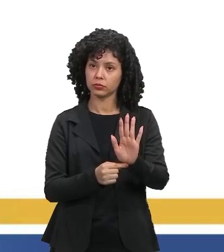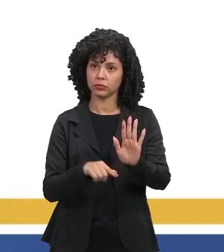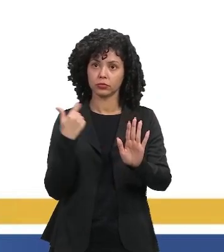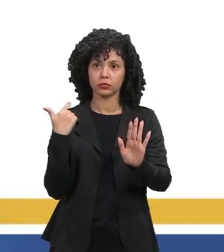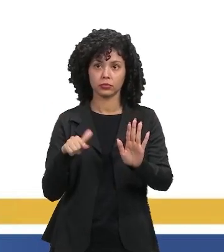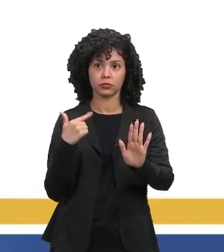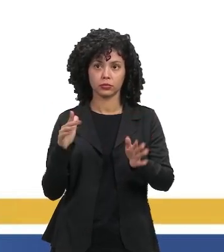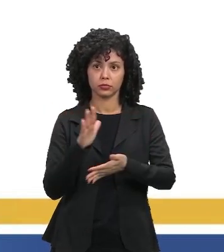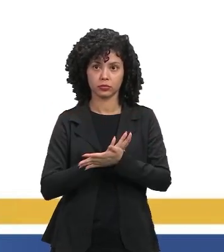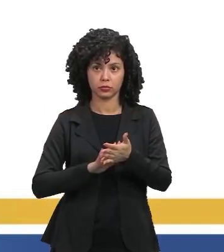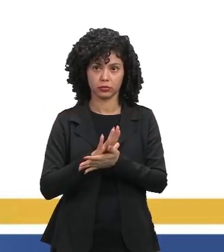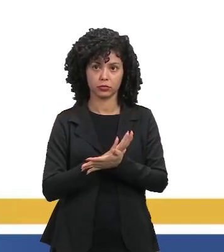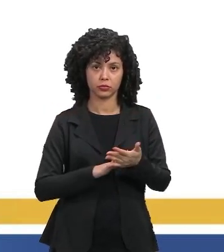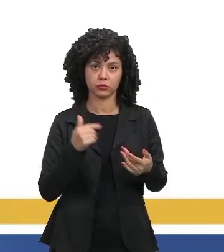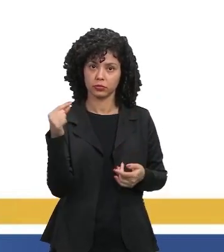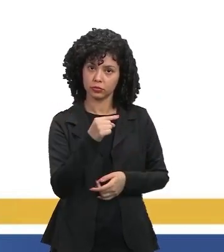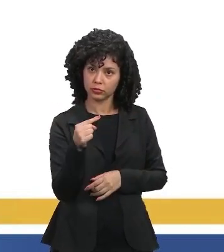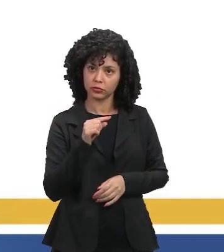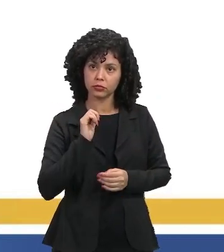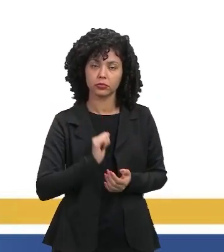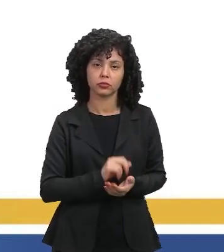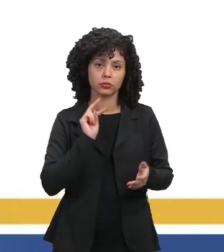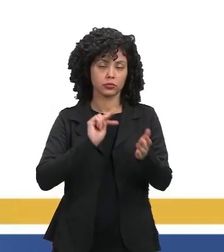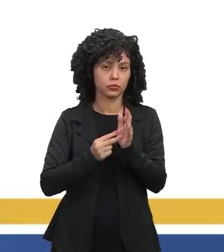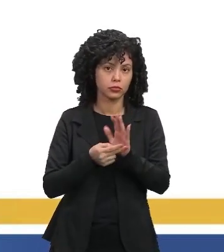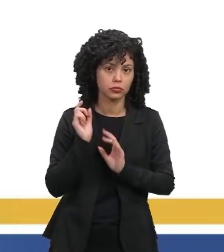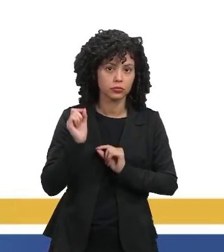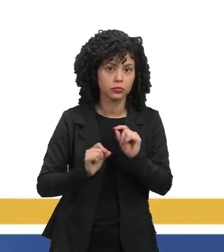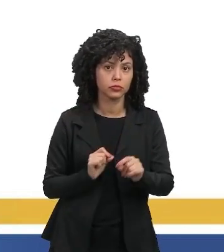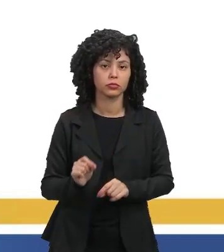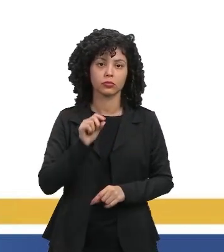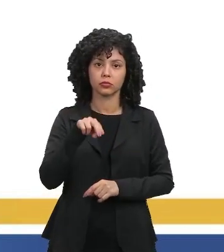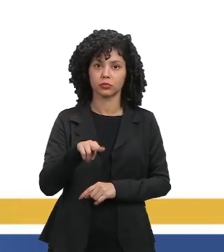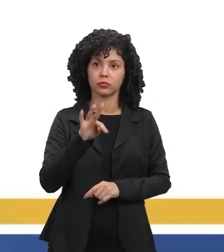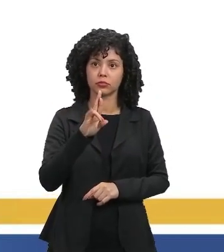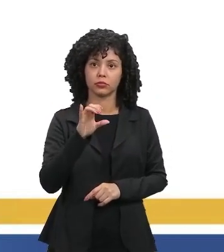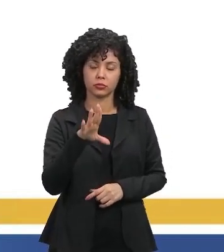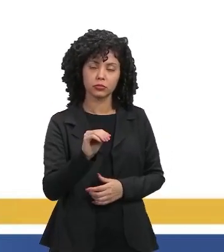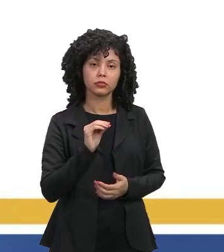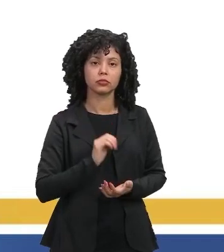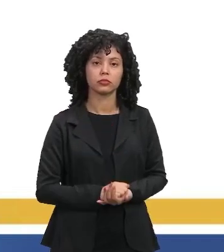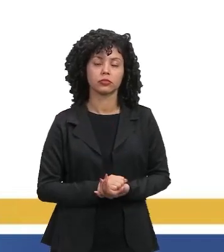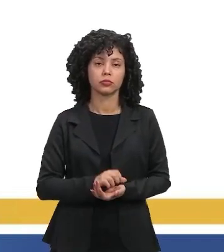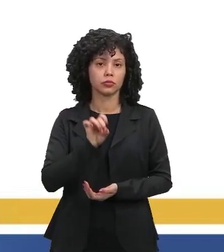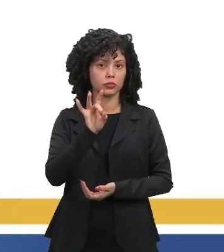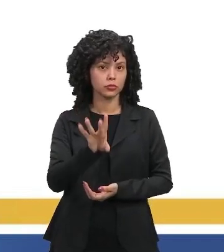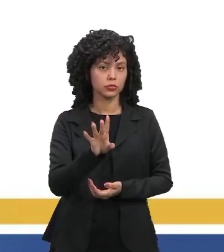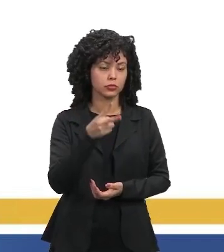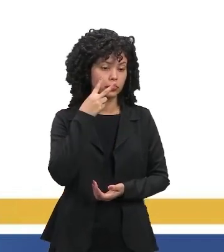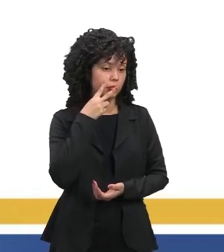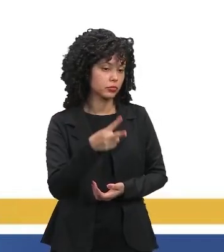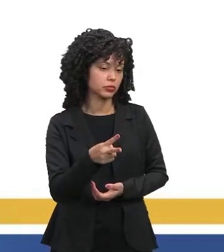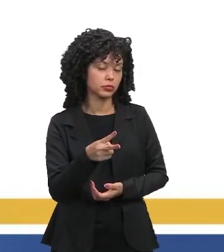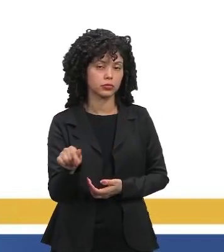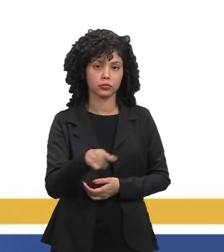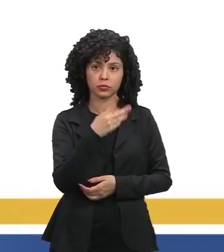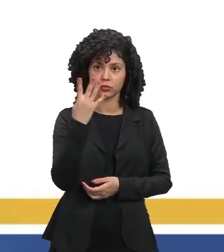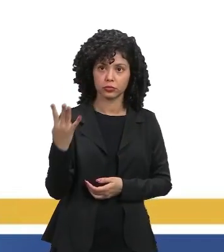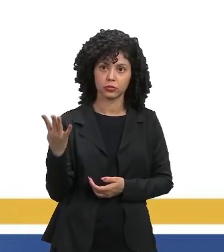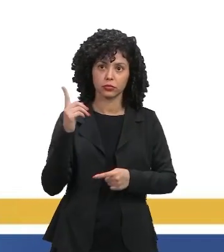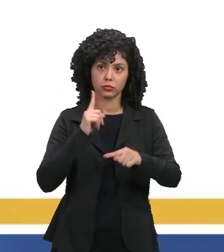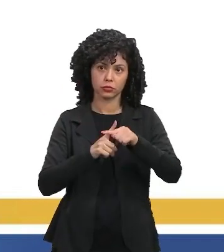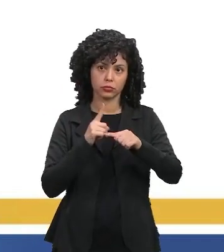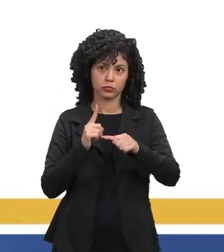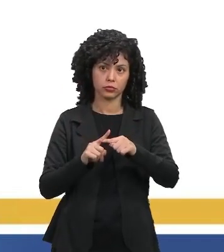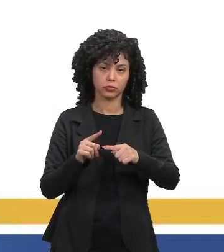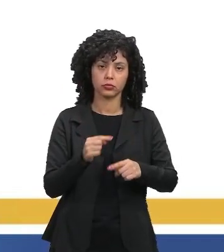não tem nenhuma carga positiva nem negativa. Significa que o átomo está neutro. Então, é só você conferir a quantidade de maisinho, tem